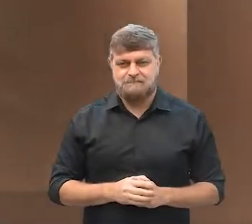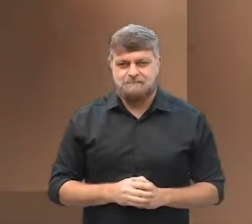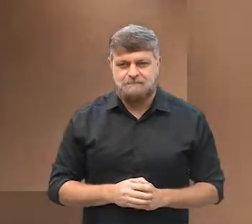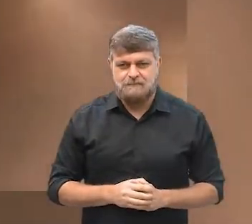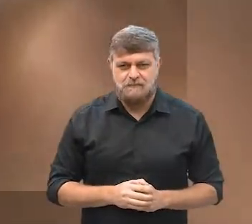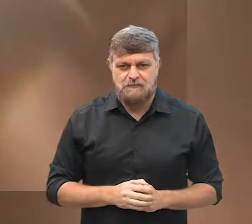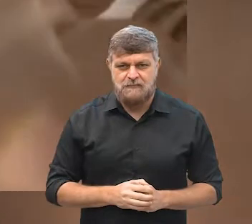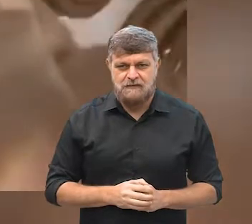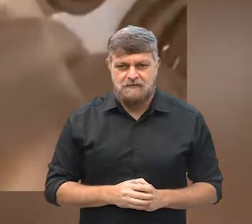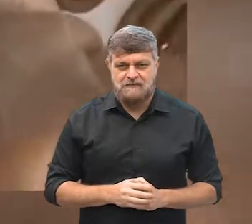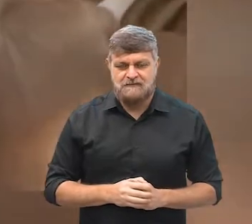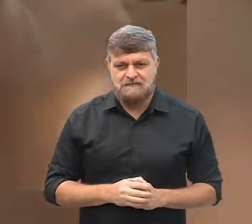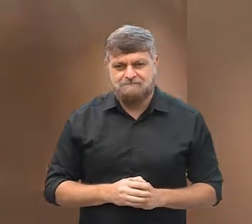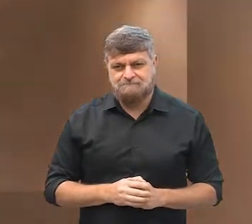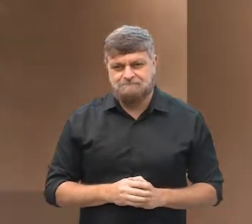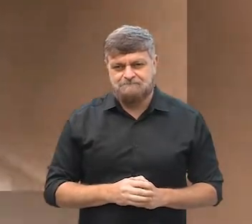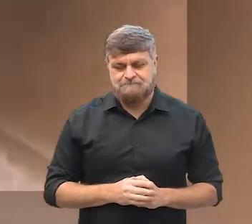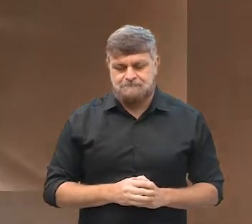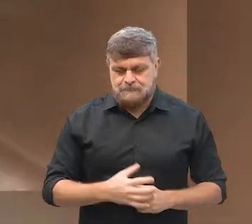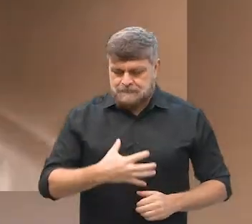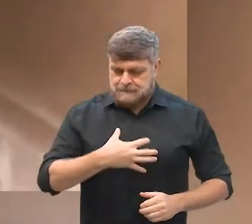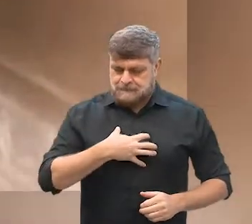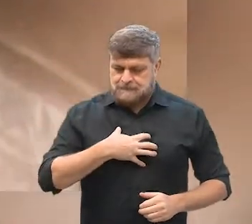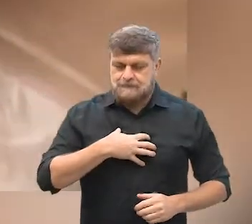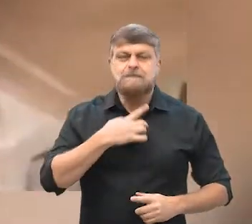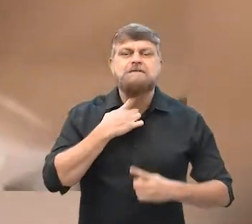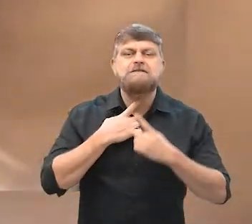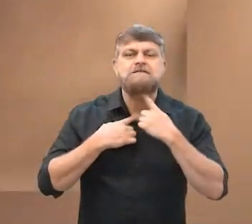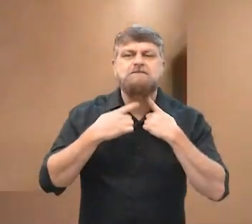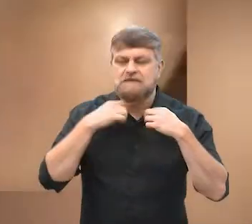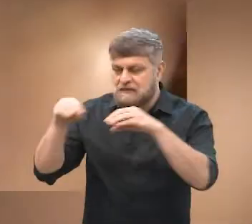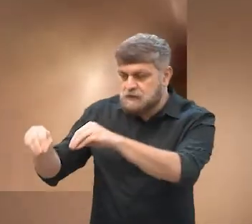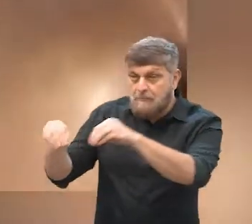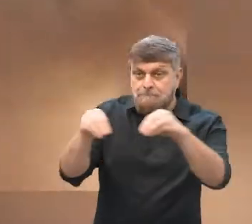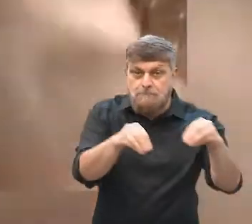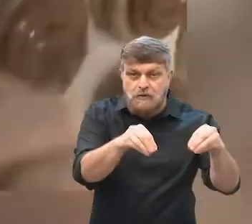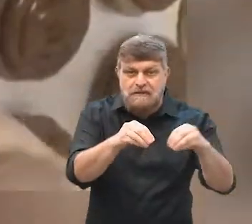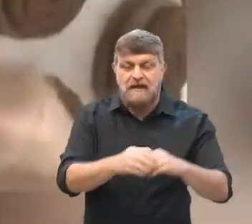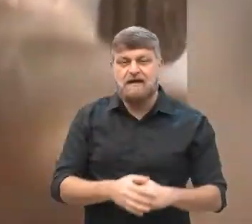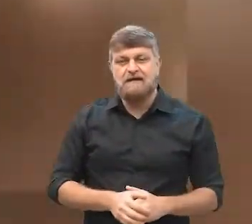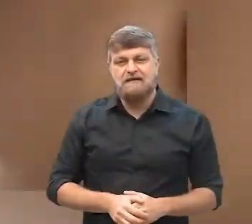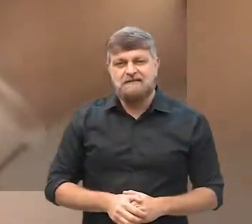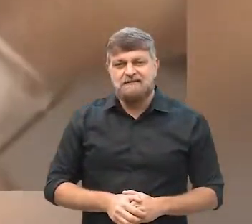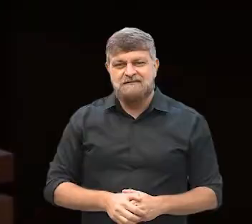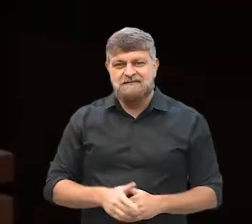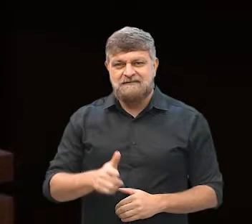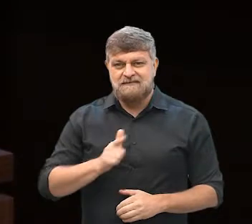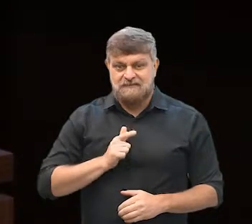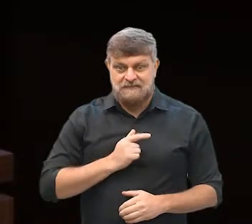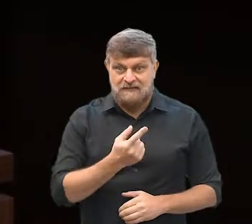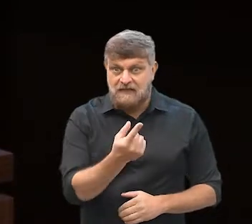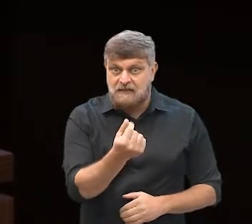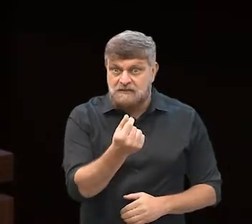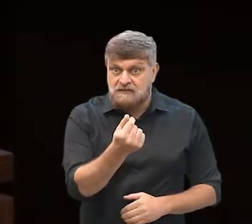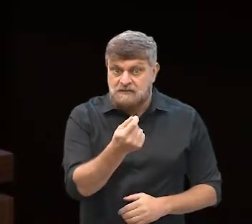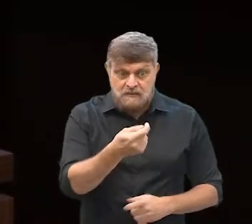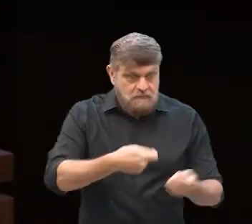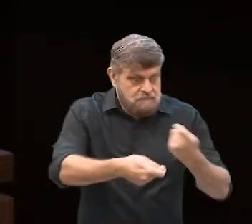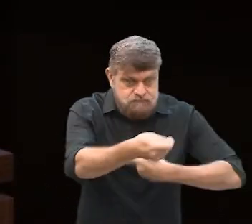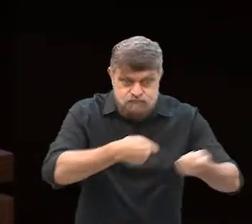o que estimulou a gente a mudar foi o retorno